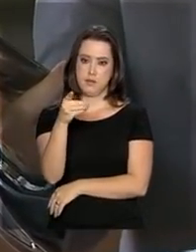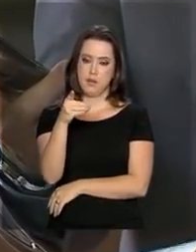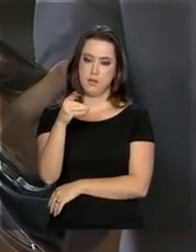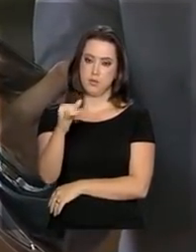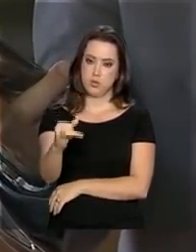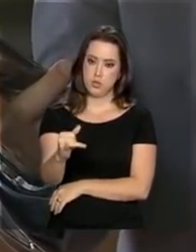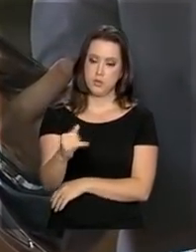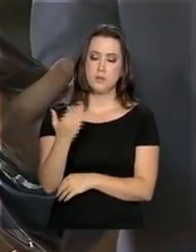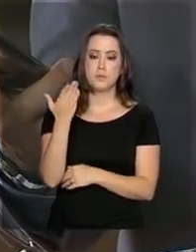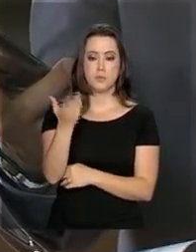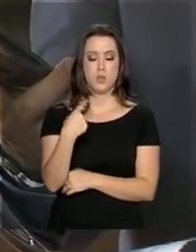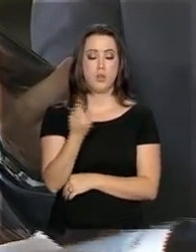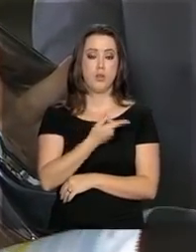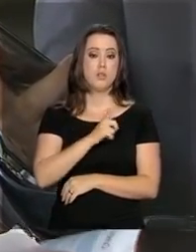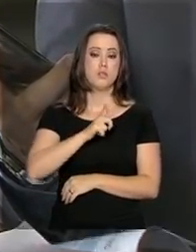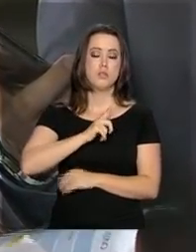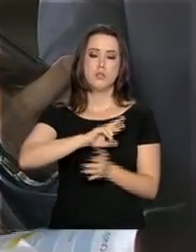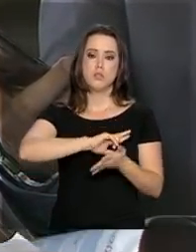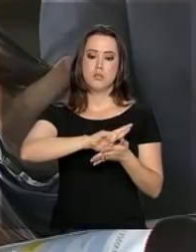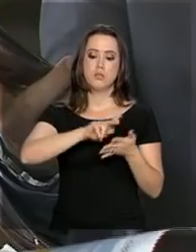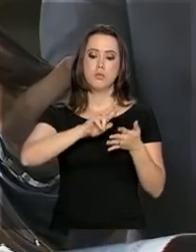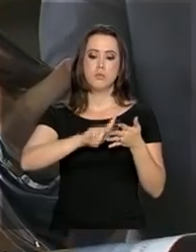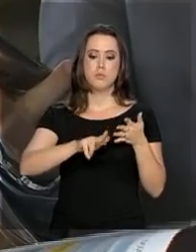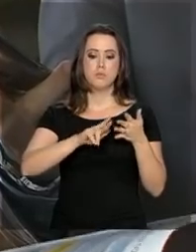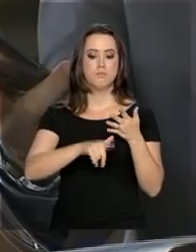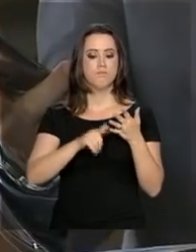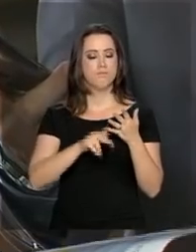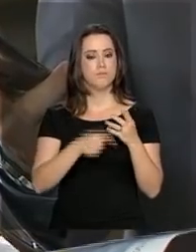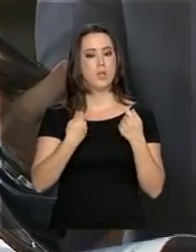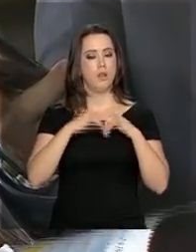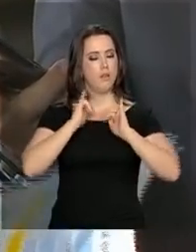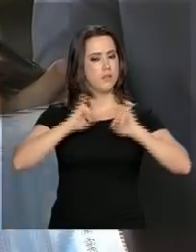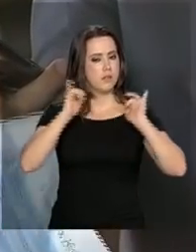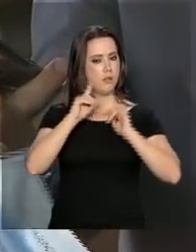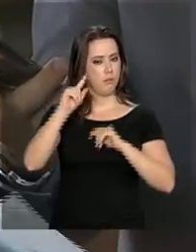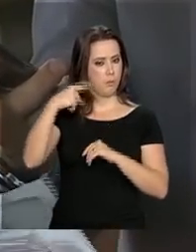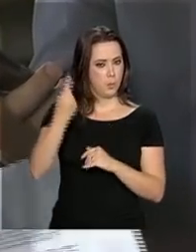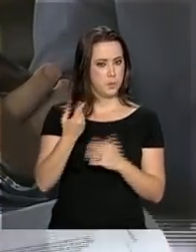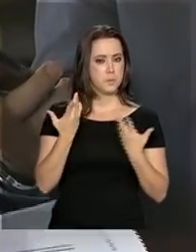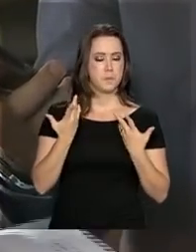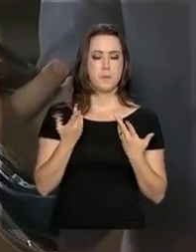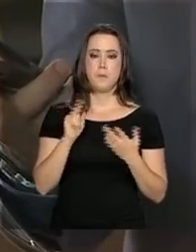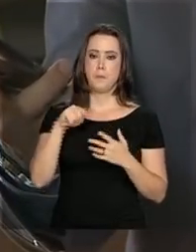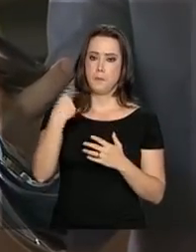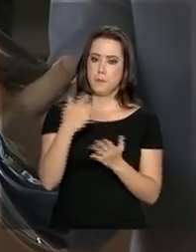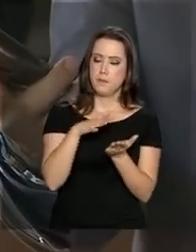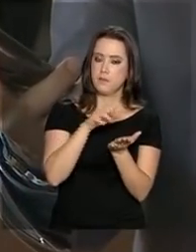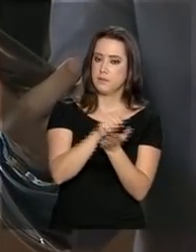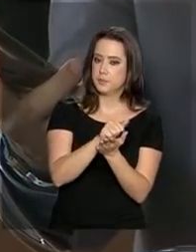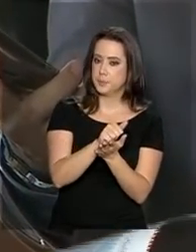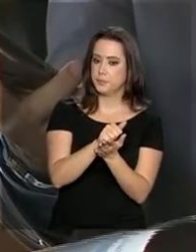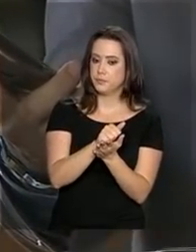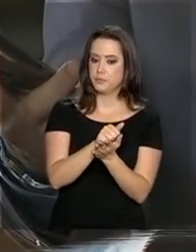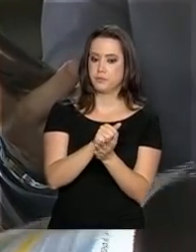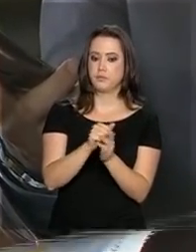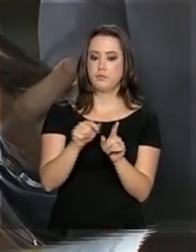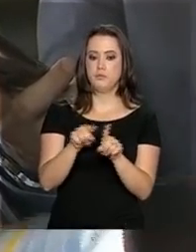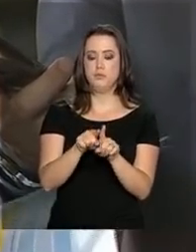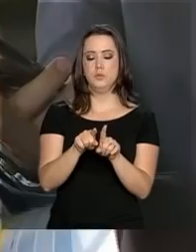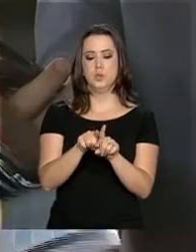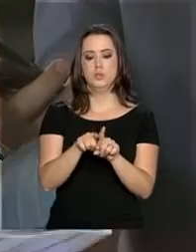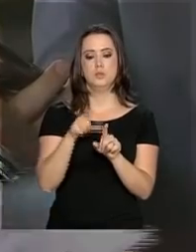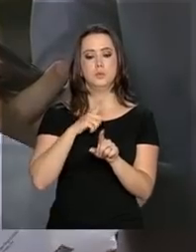nós teremos uma série de ações que vão ser noticiados logo depois da posse e nós vamos